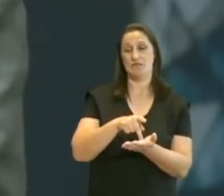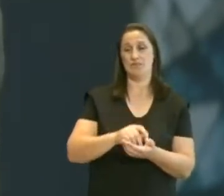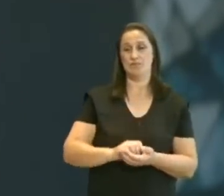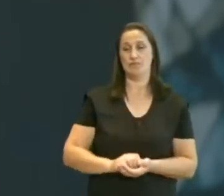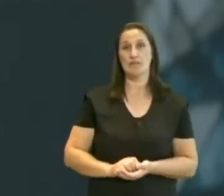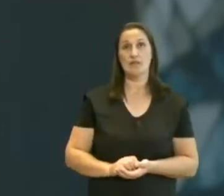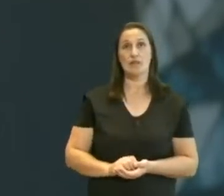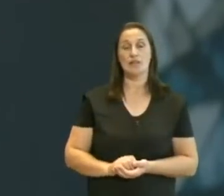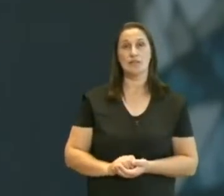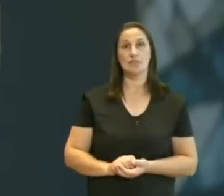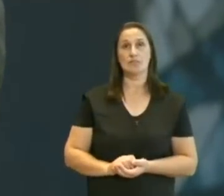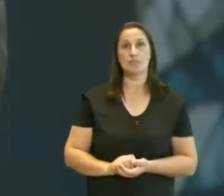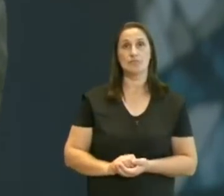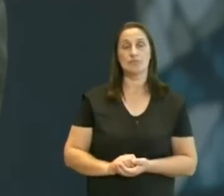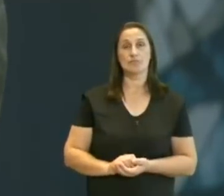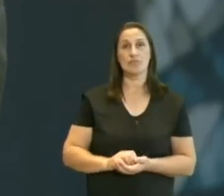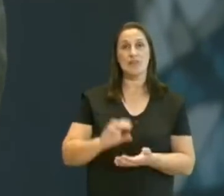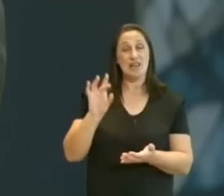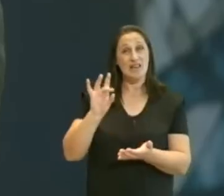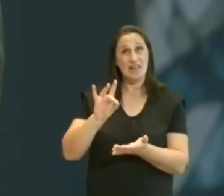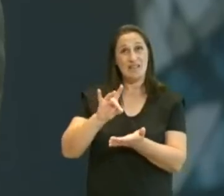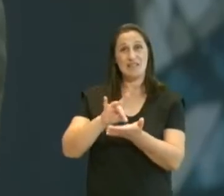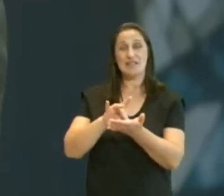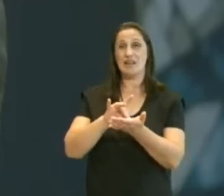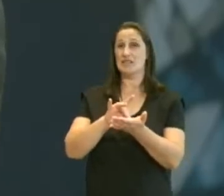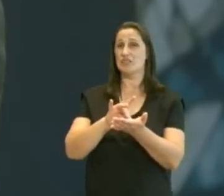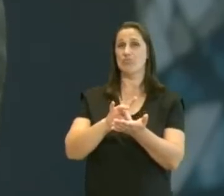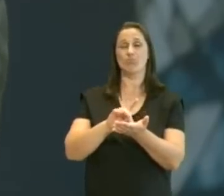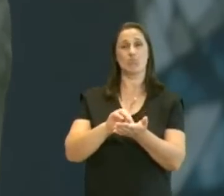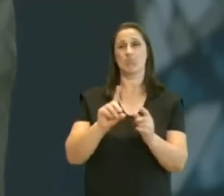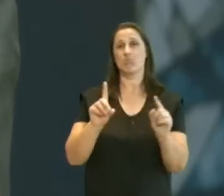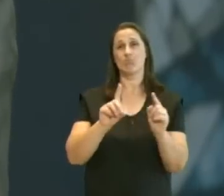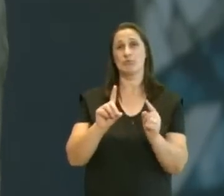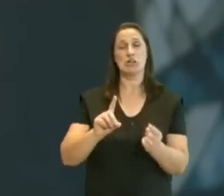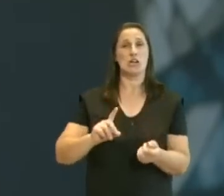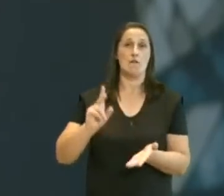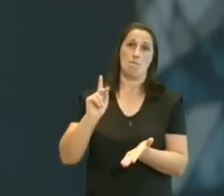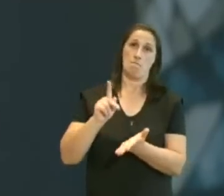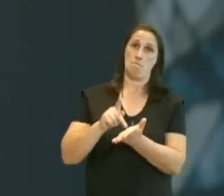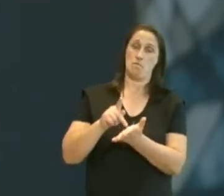A realidade que eles viam não era verdade.